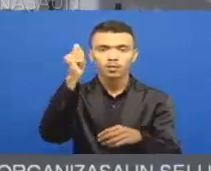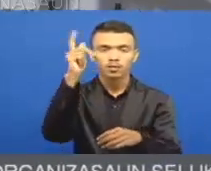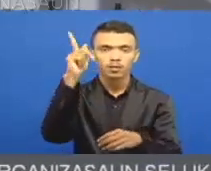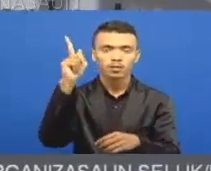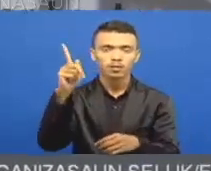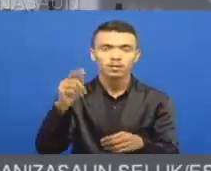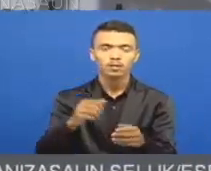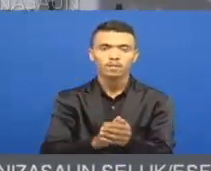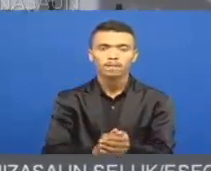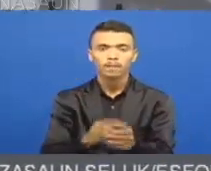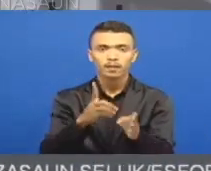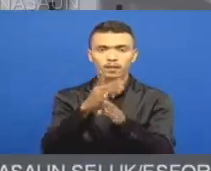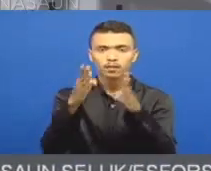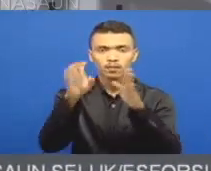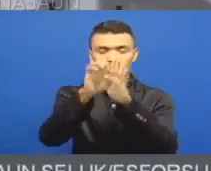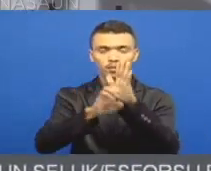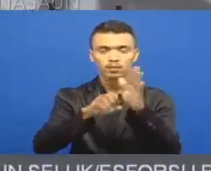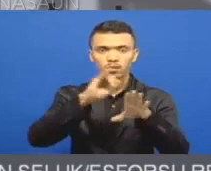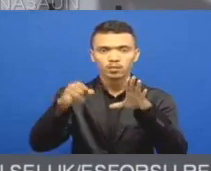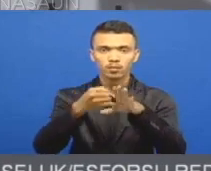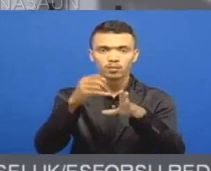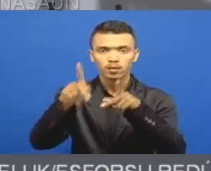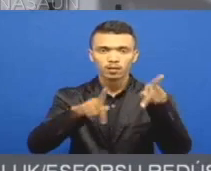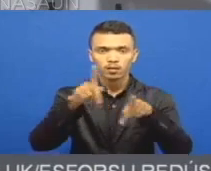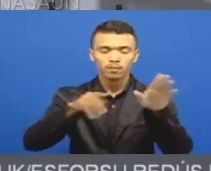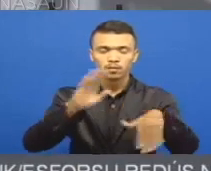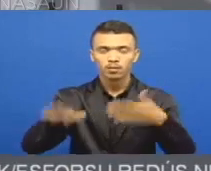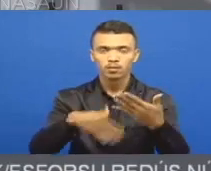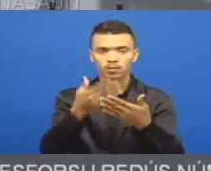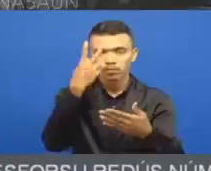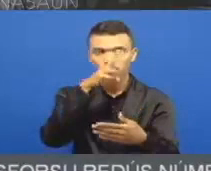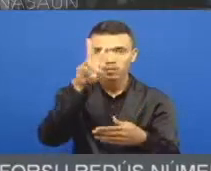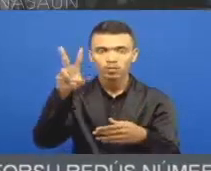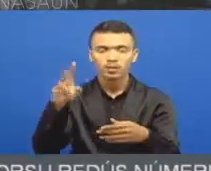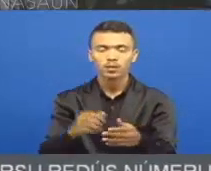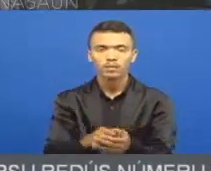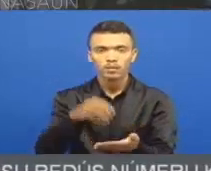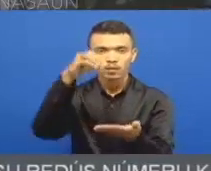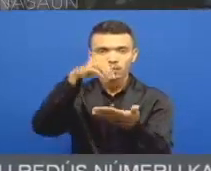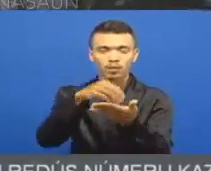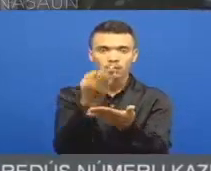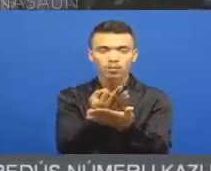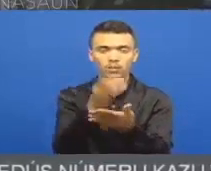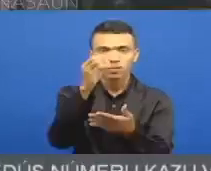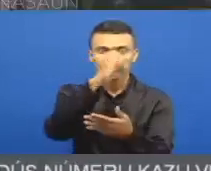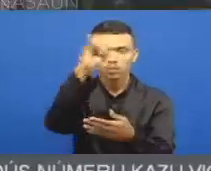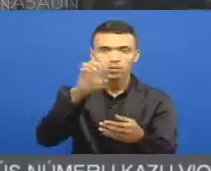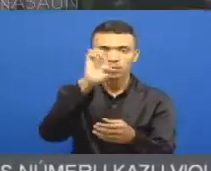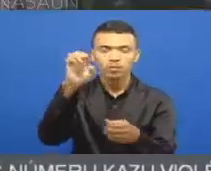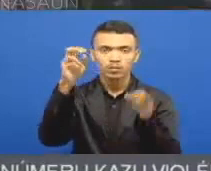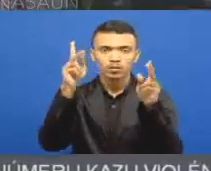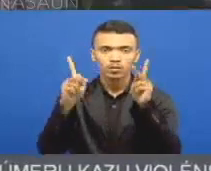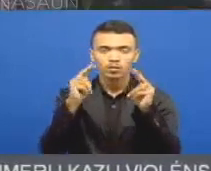Anticorrupção. Inspetor-Geral Estado inclui entidades roto ato monitoriza no fiscaliza a alocação orçamento geral Estado. No debele